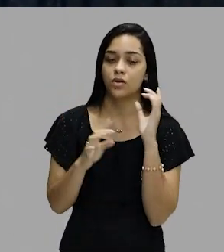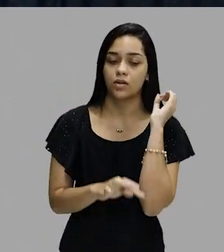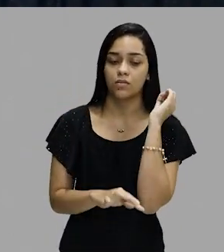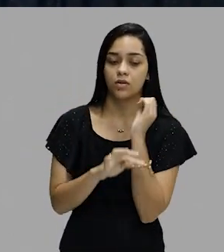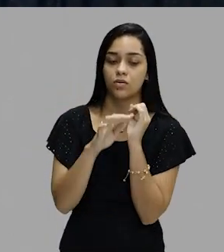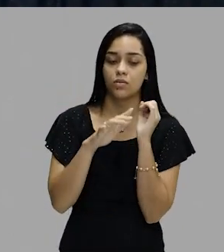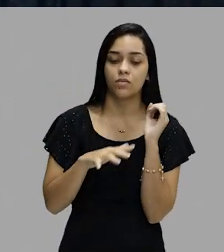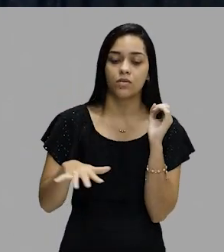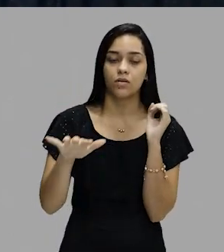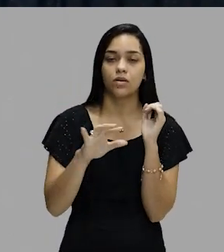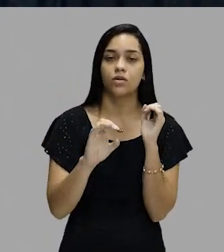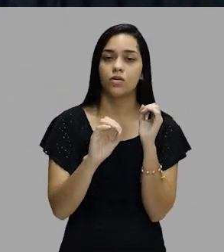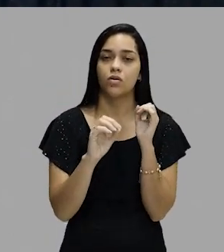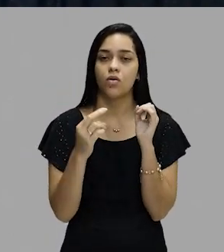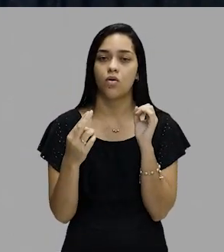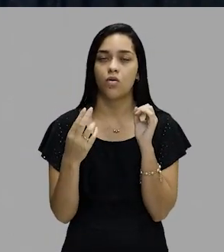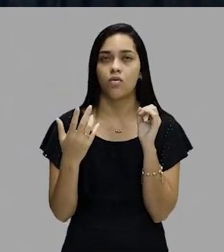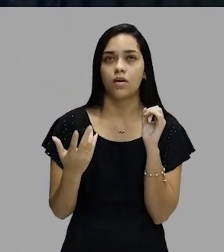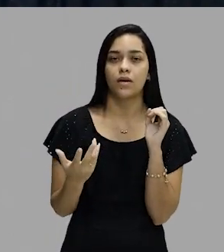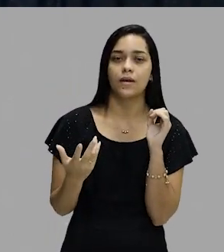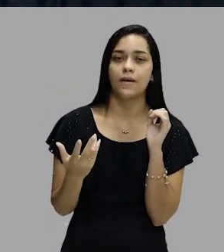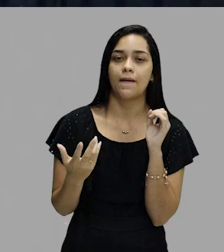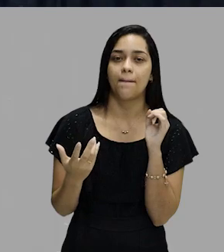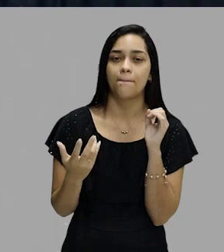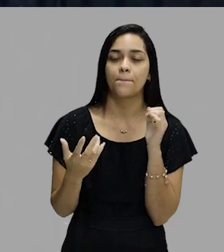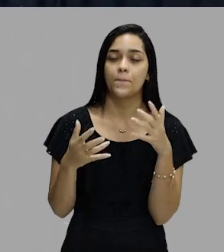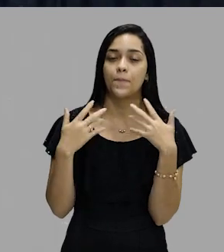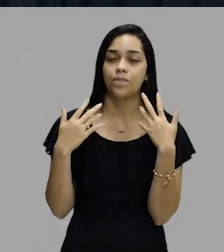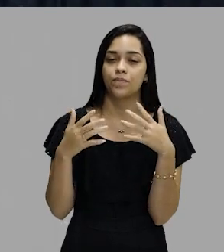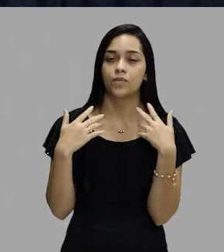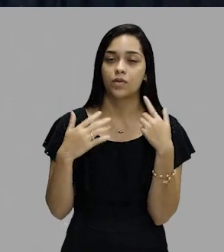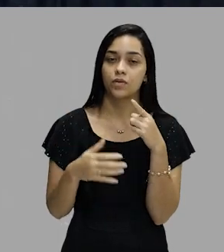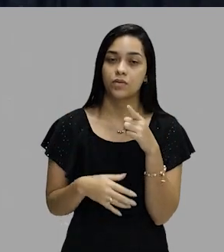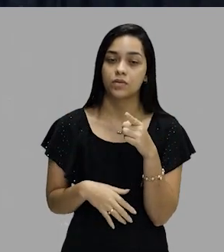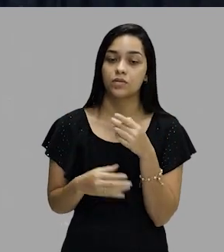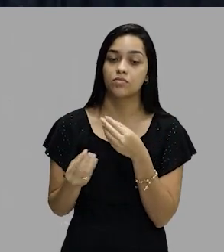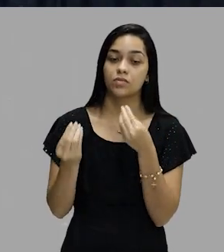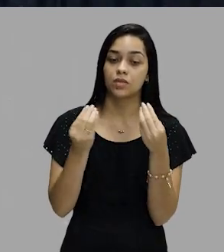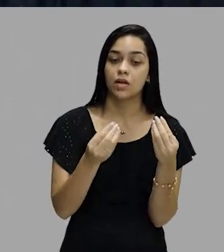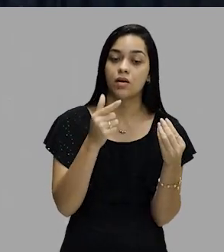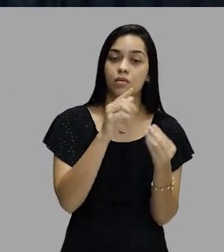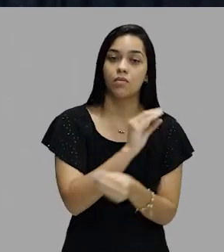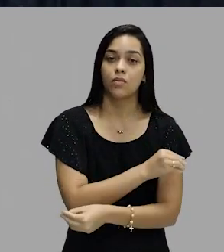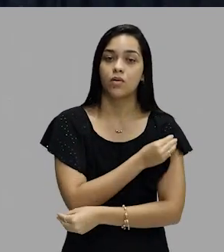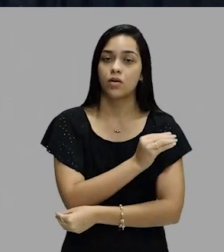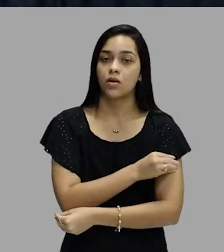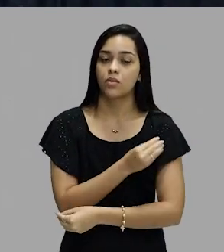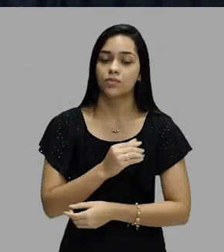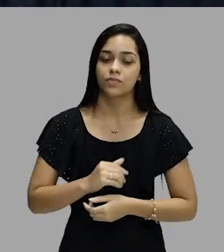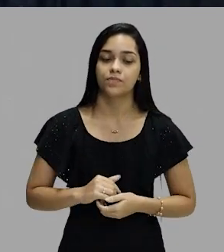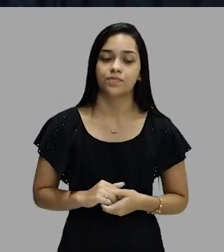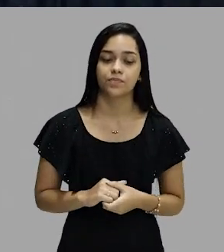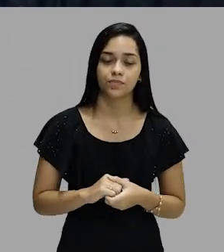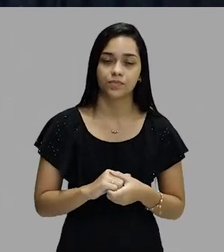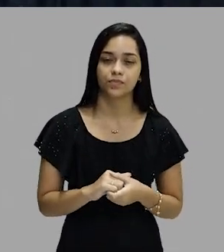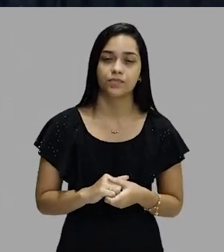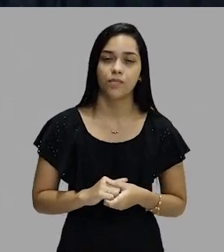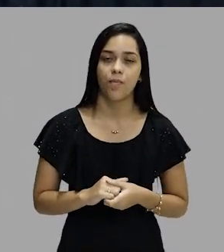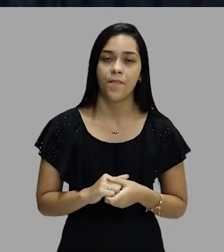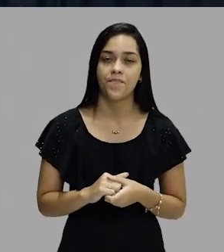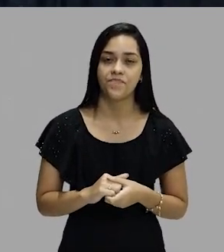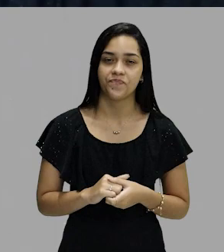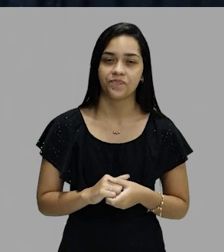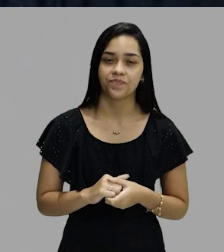temperatura ambiente, ou a temperatura, né, ou ao calor que você passou para aquele álcool. Tá ok?